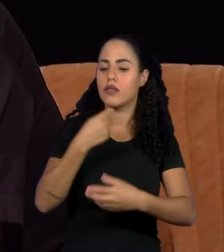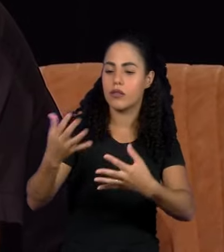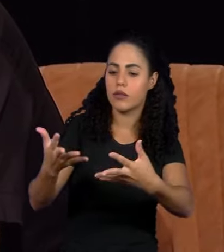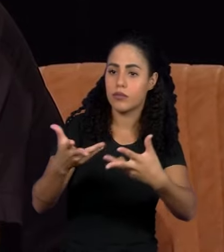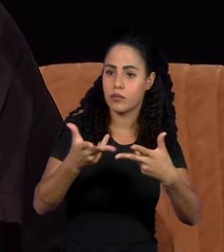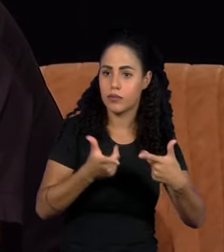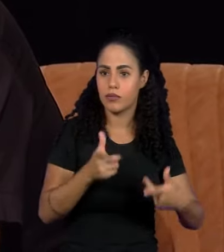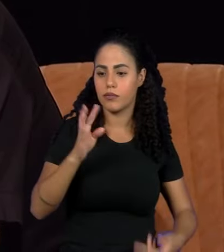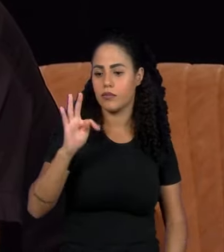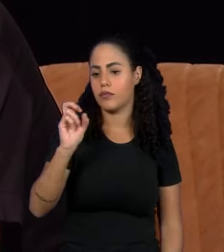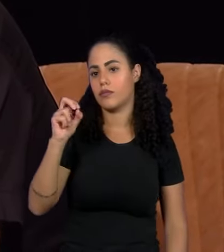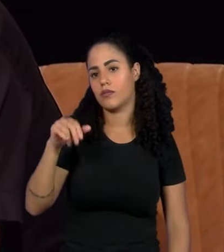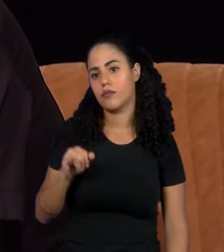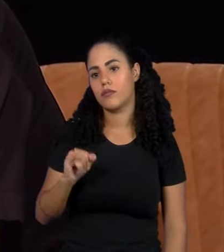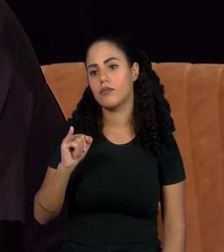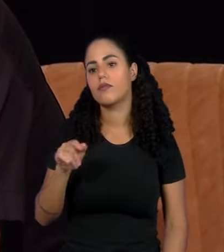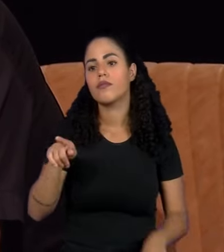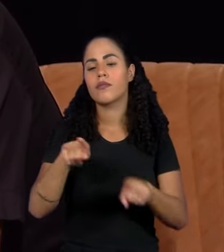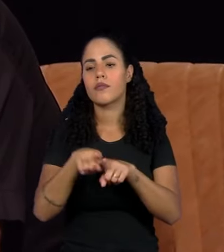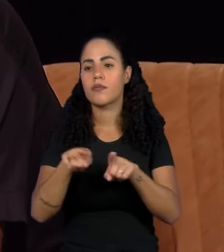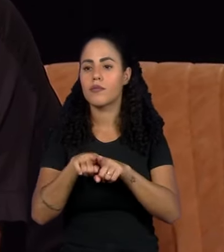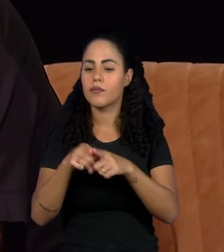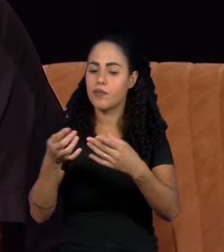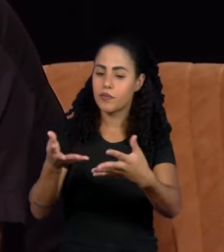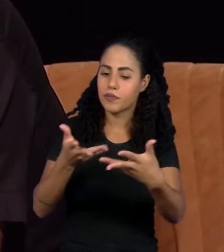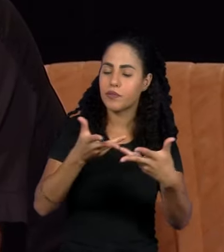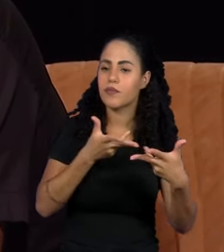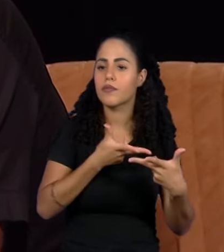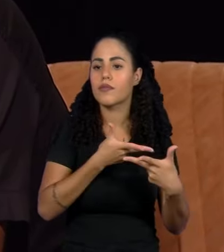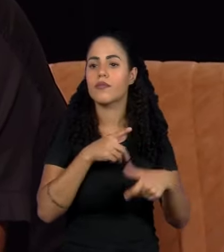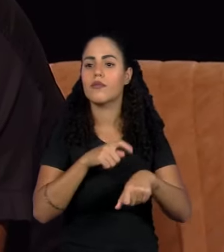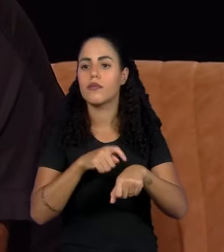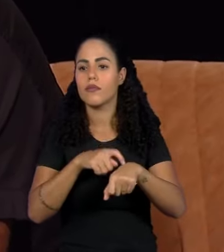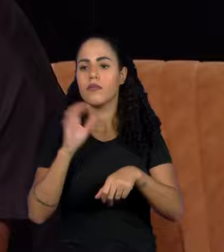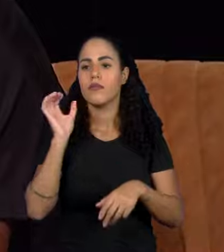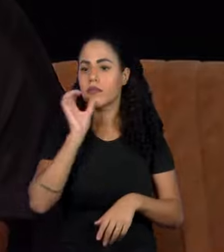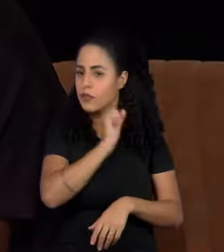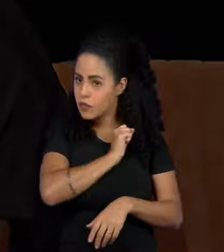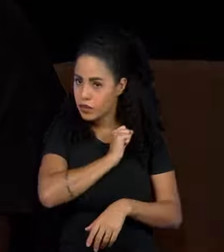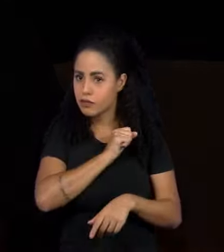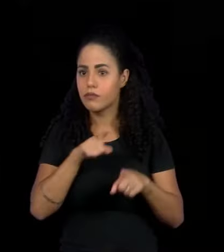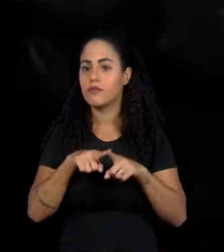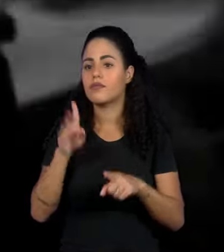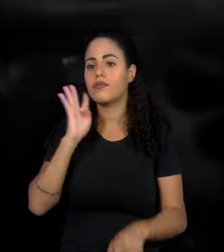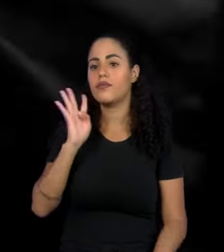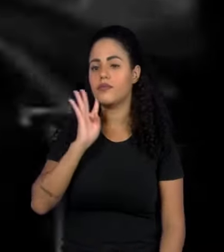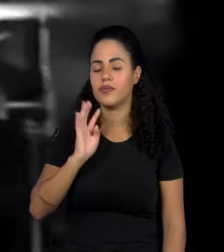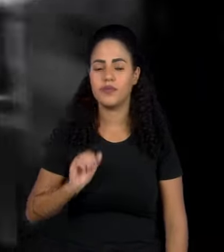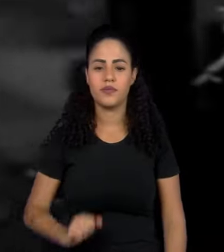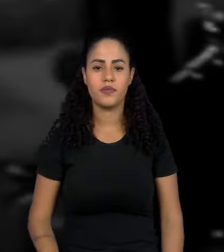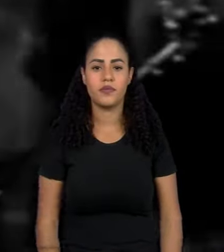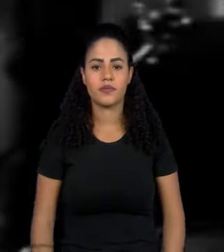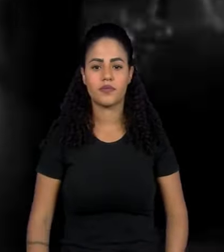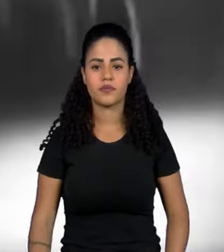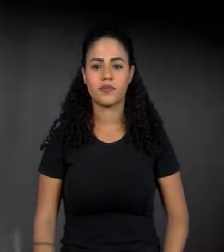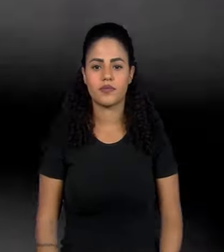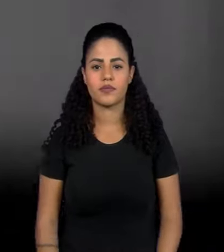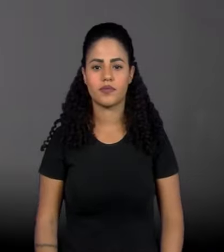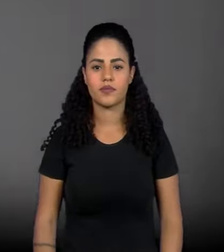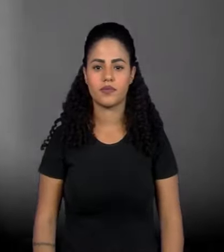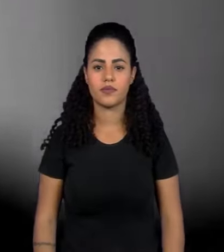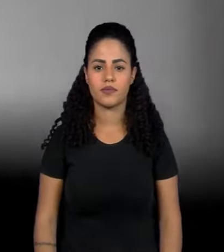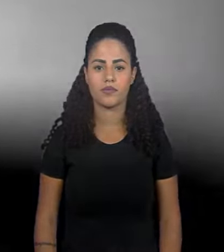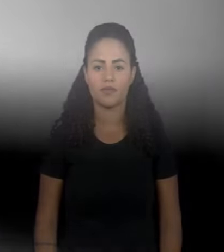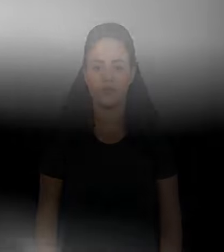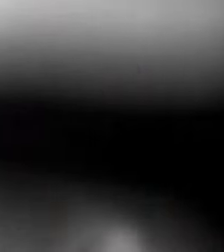Tony Tornado e o Rappin' Hood. Então a gente fez um crossover, que também foi muito, muito legal. O que eu quero,